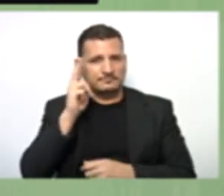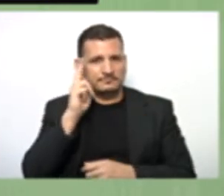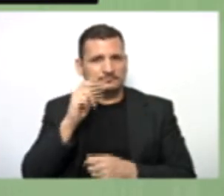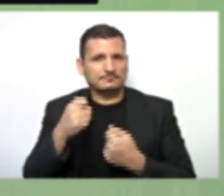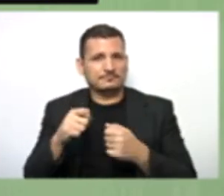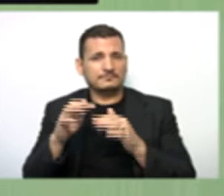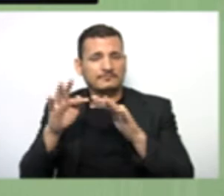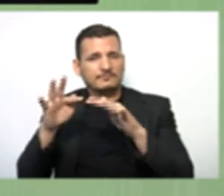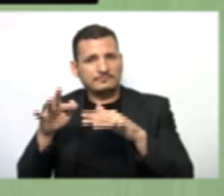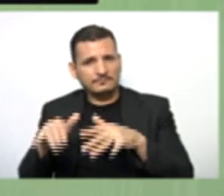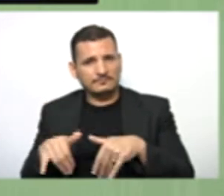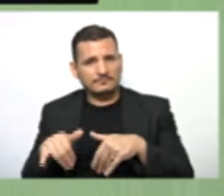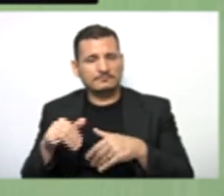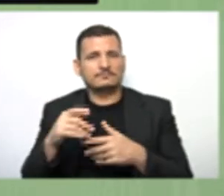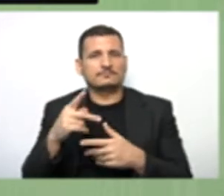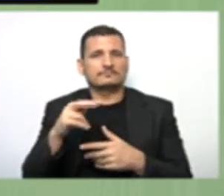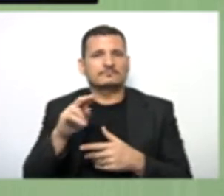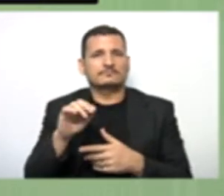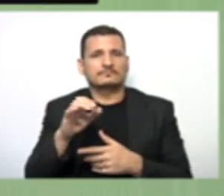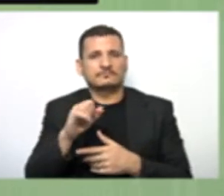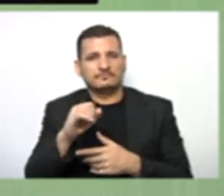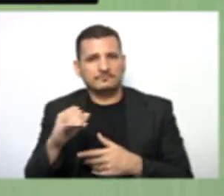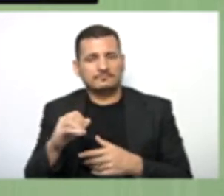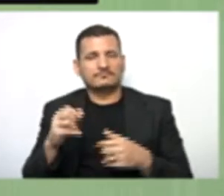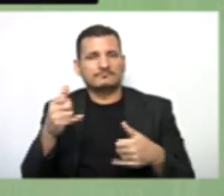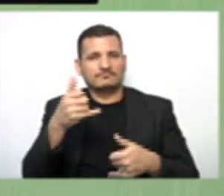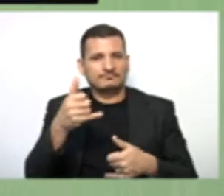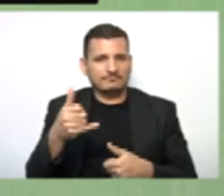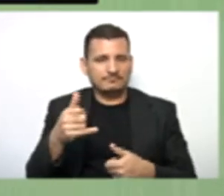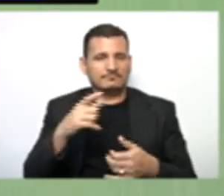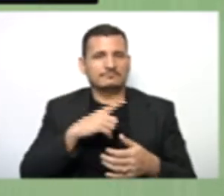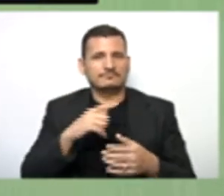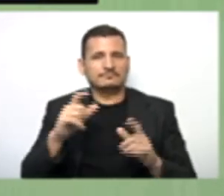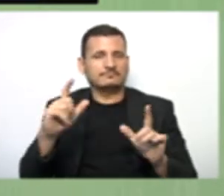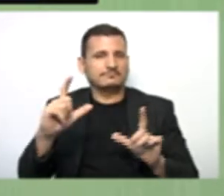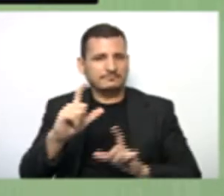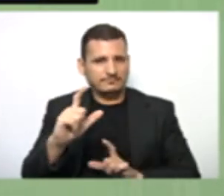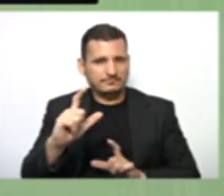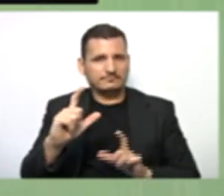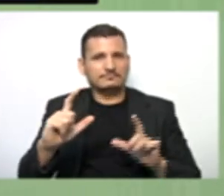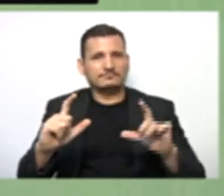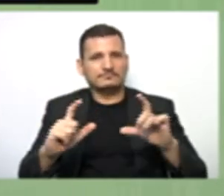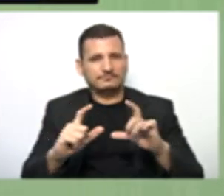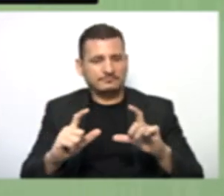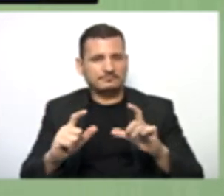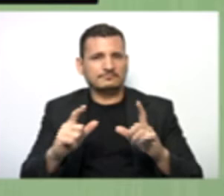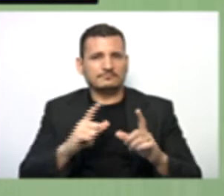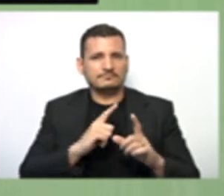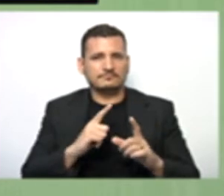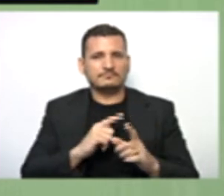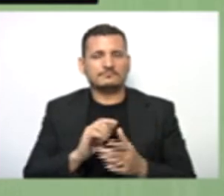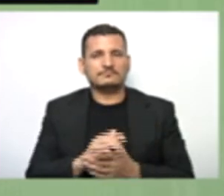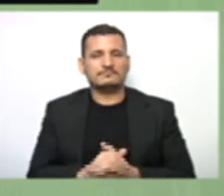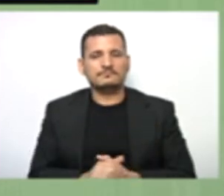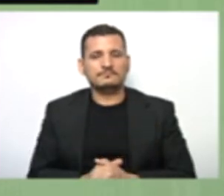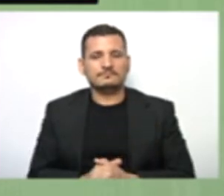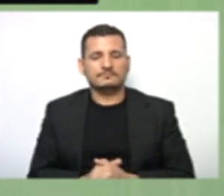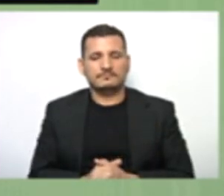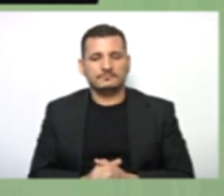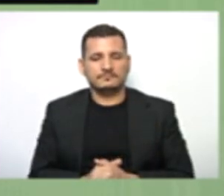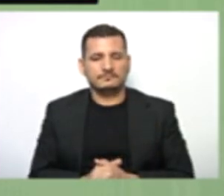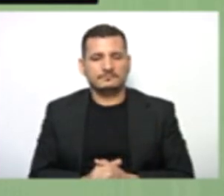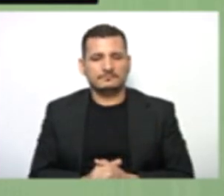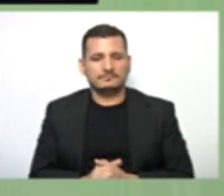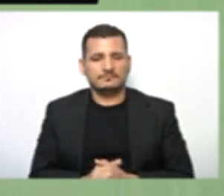que finalizar o processo, então tem instruções de fechamento, exatamente, né? as funções que vão executar cada programa também.